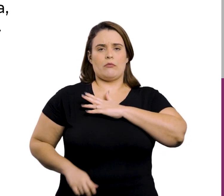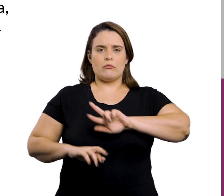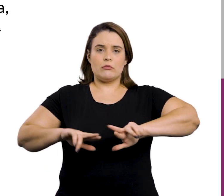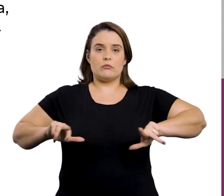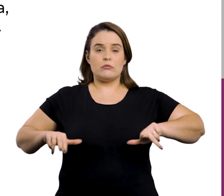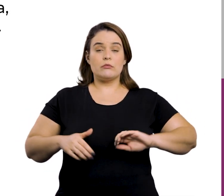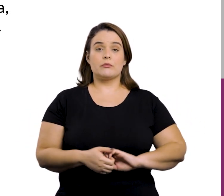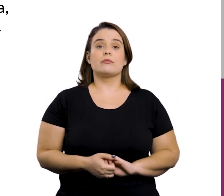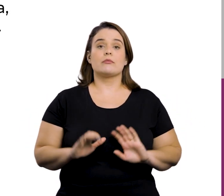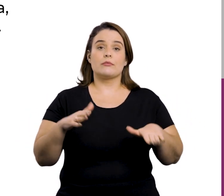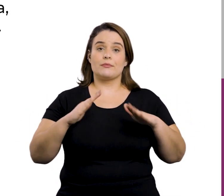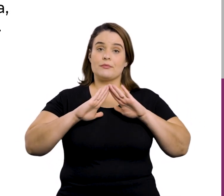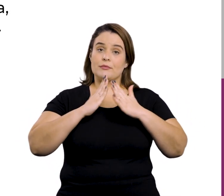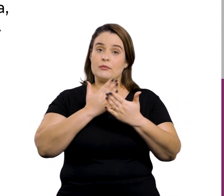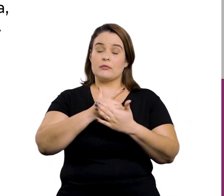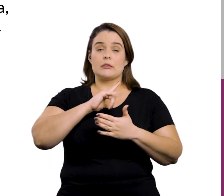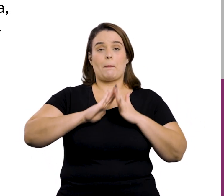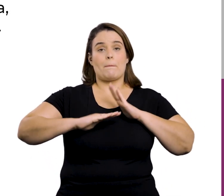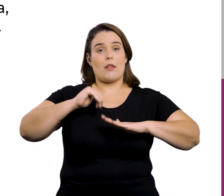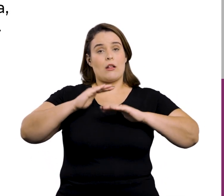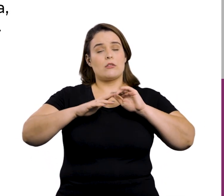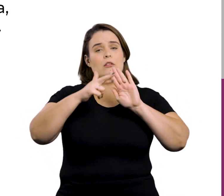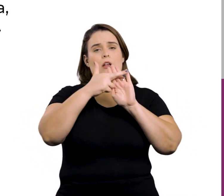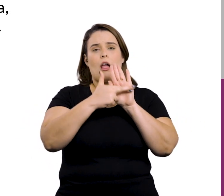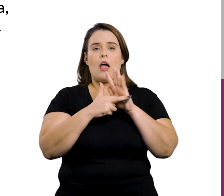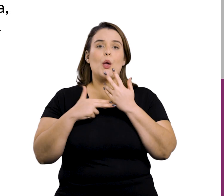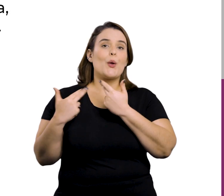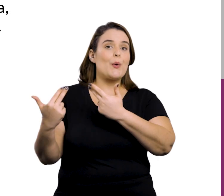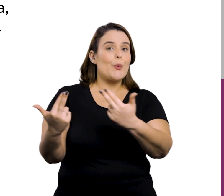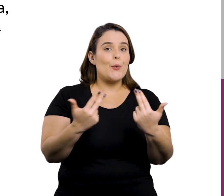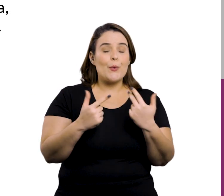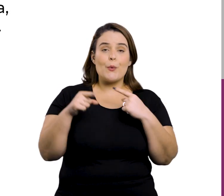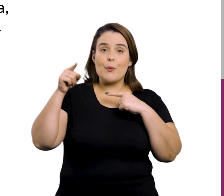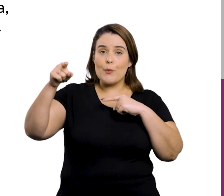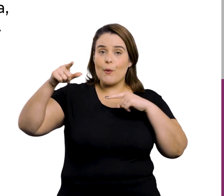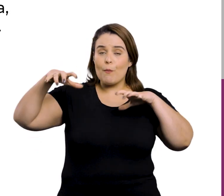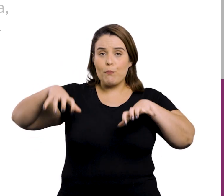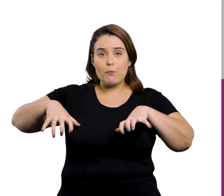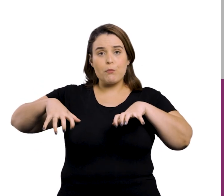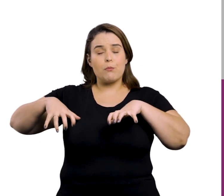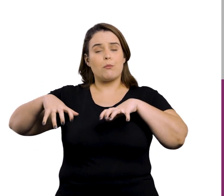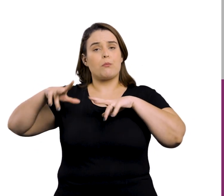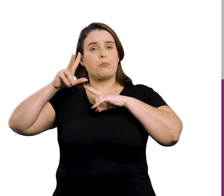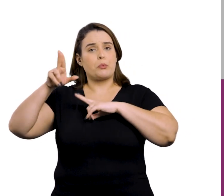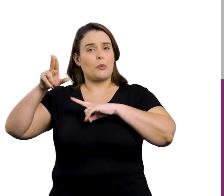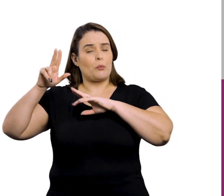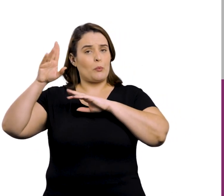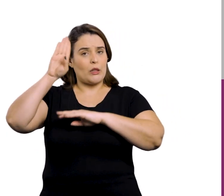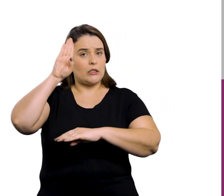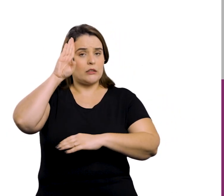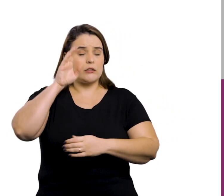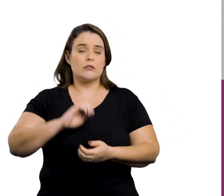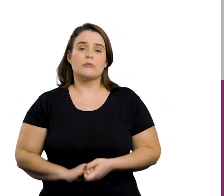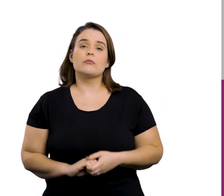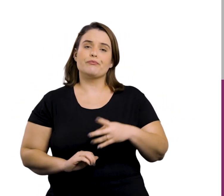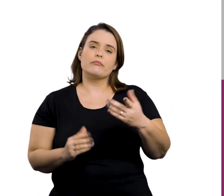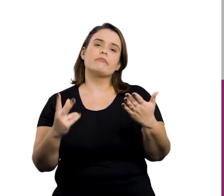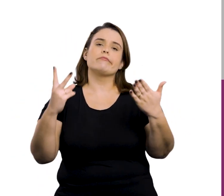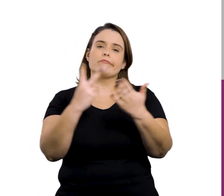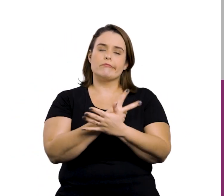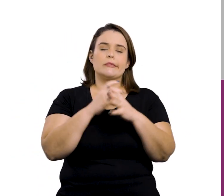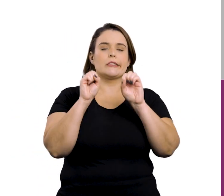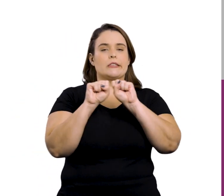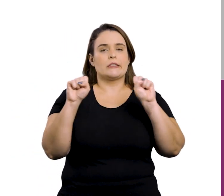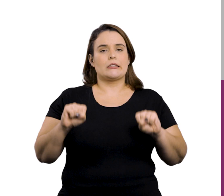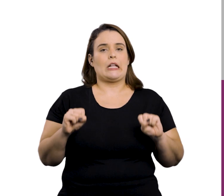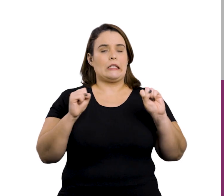Assim, as escolas passam a seguir muitas práticas e regras comuns aos quartéis. Esse processo vem ocorrendo em diferentes